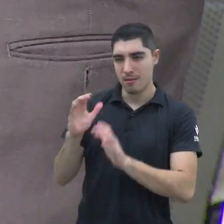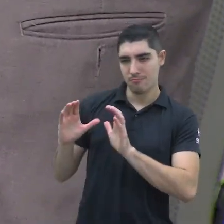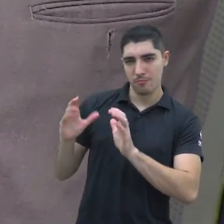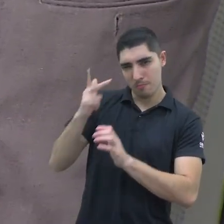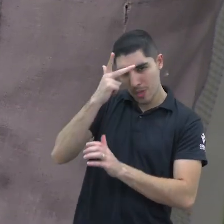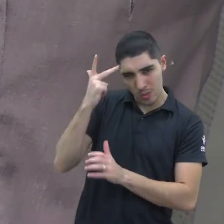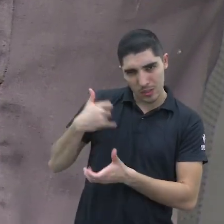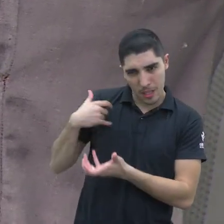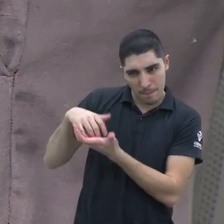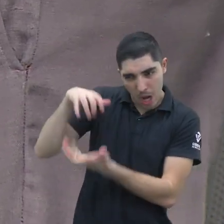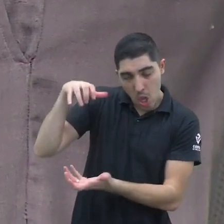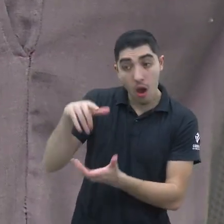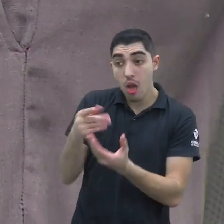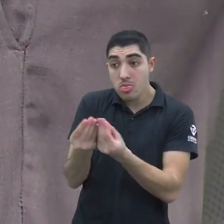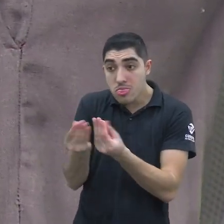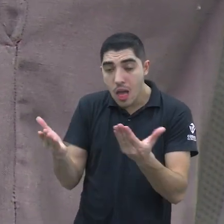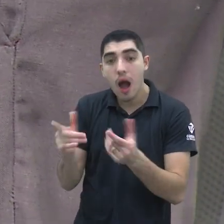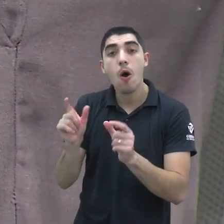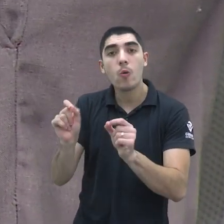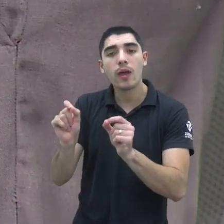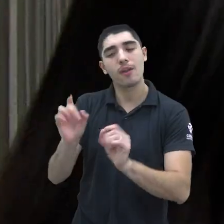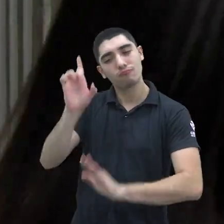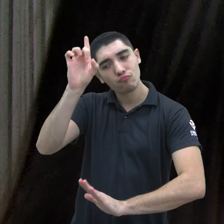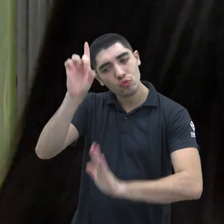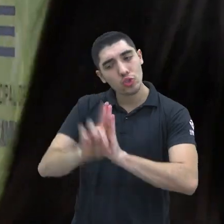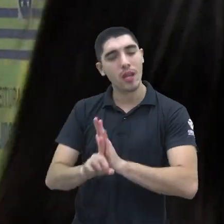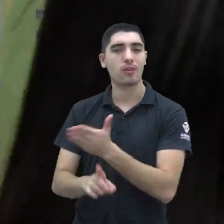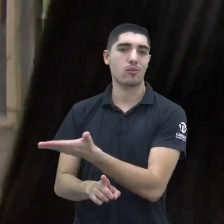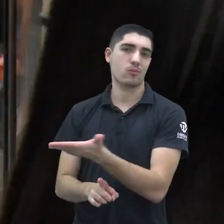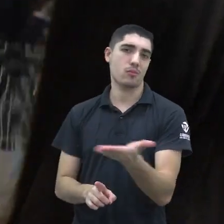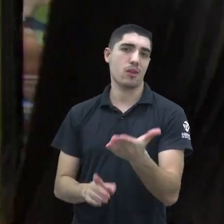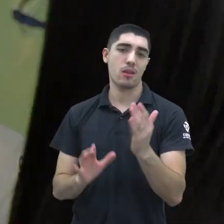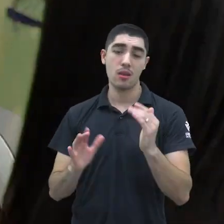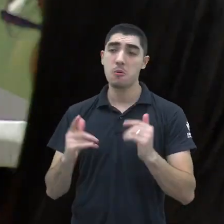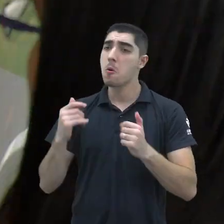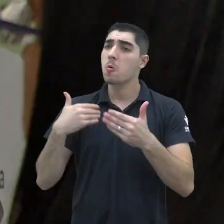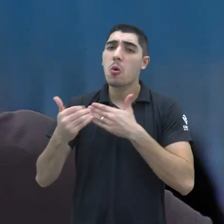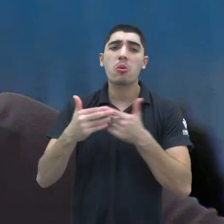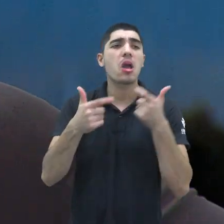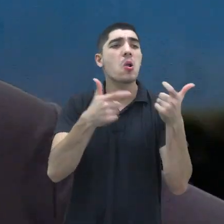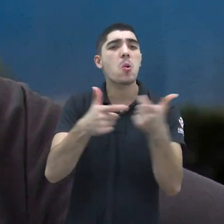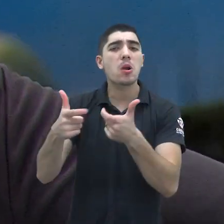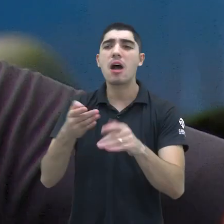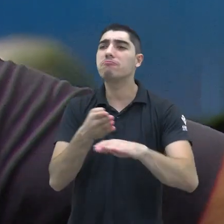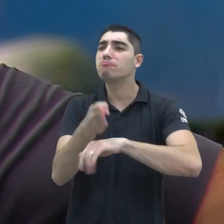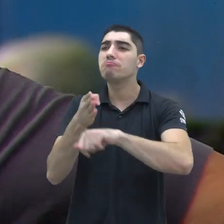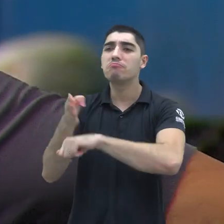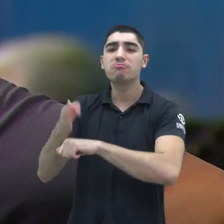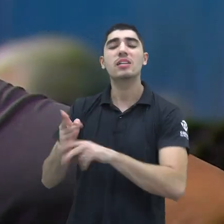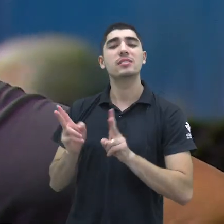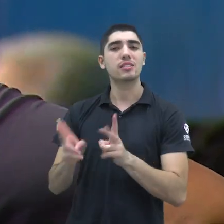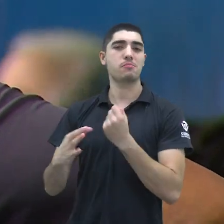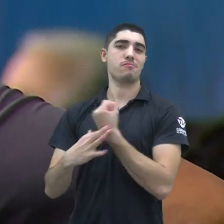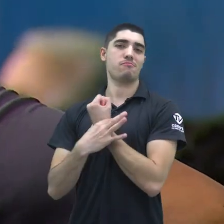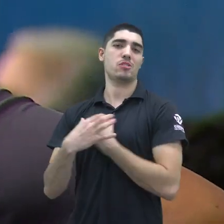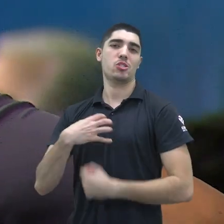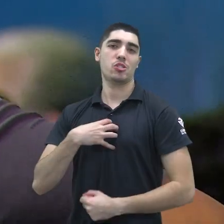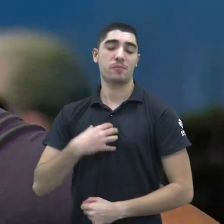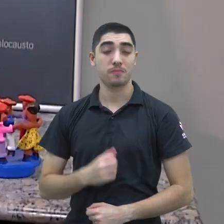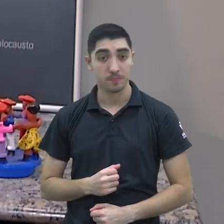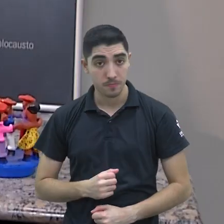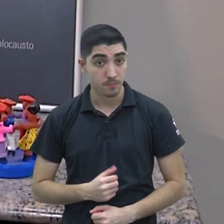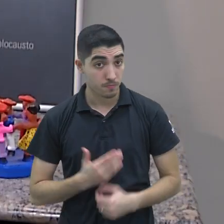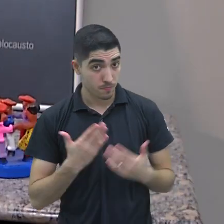muitas vezes mais vulneráveis, a condição para o pleno acesso de um direito básico, se locomover pelas ruas com